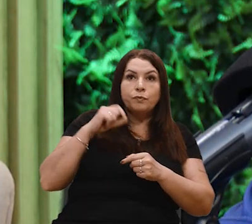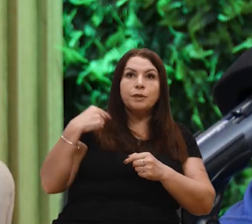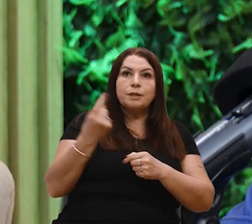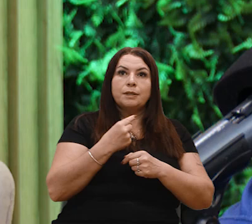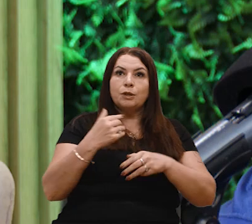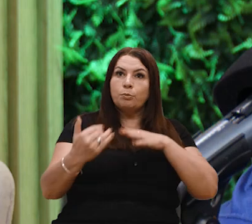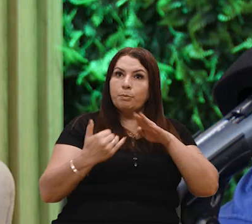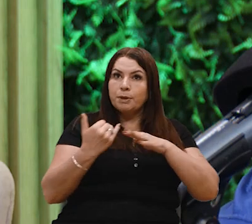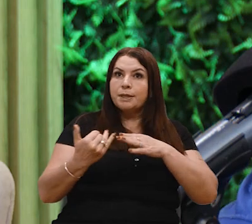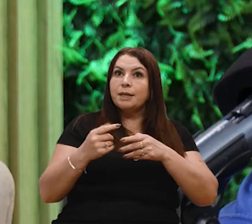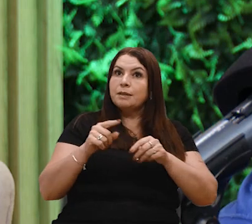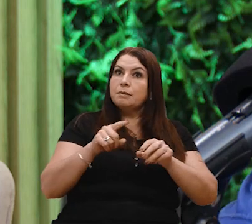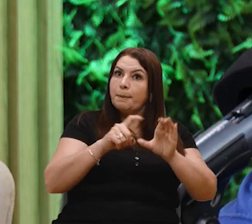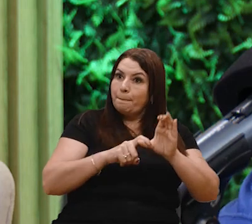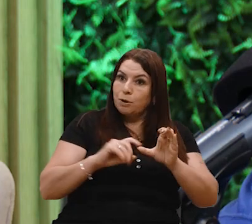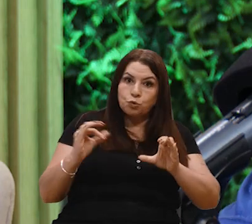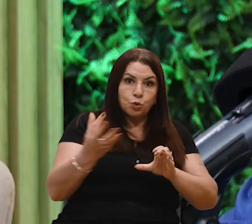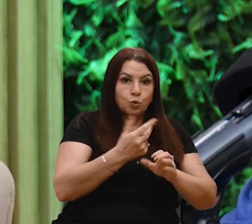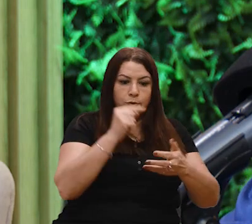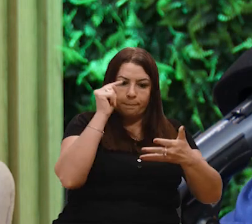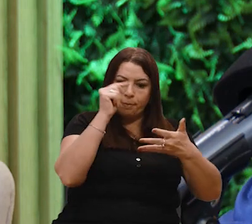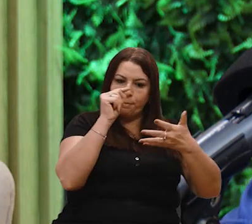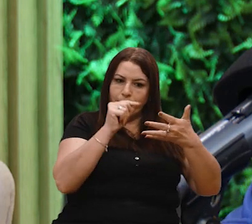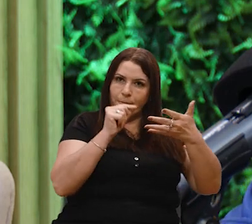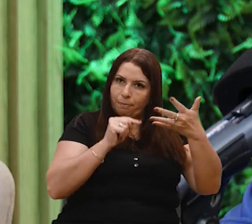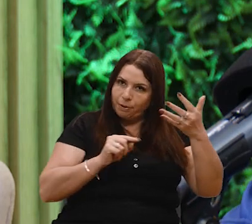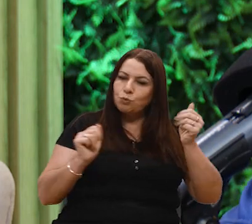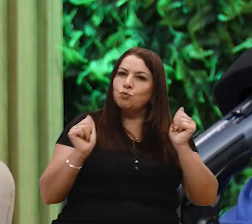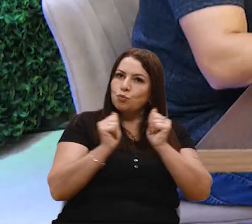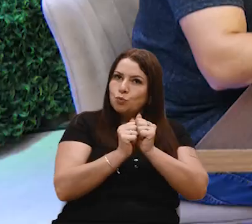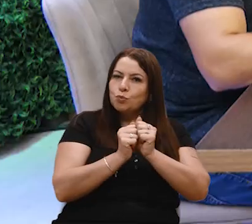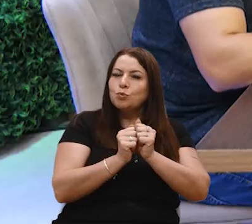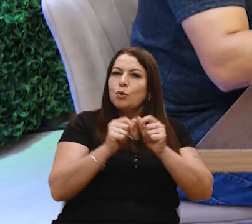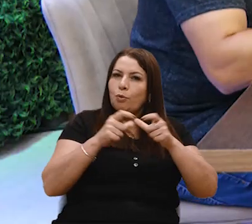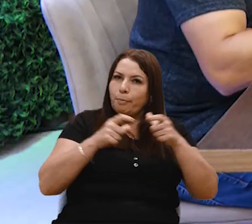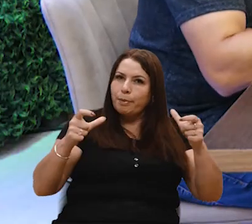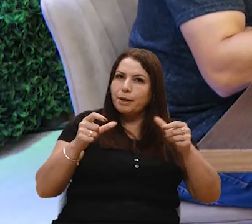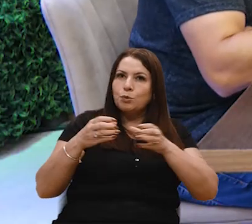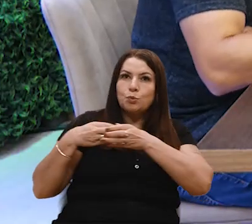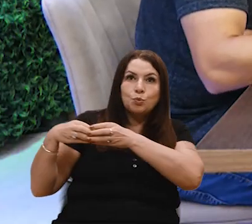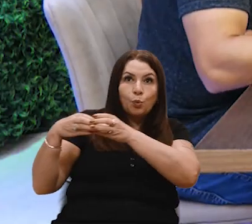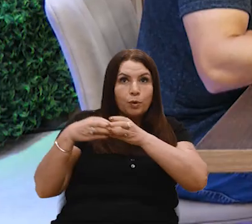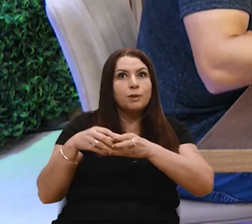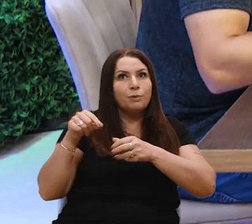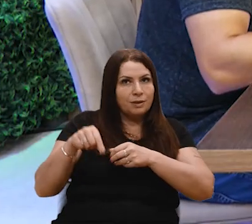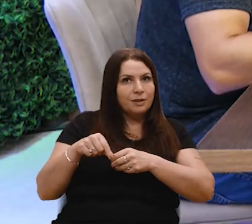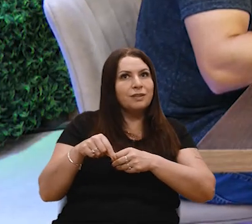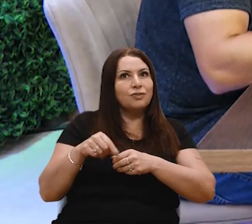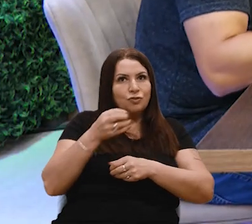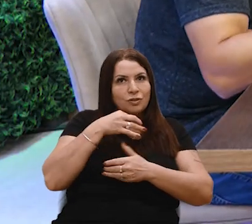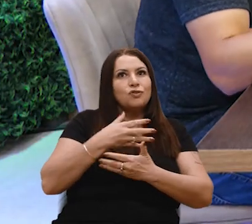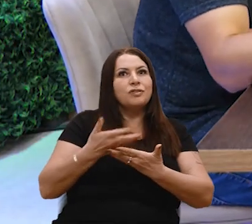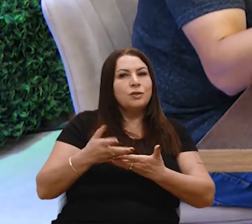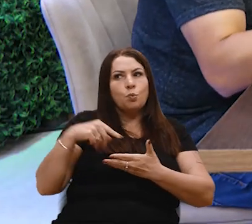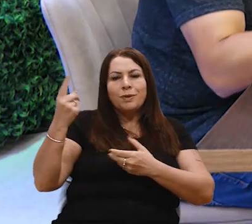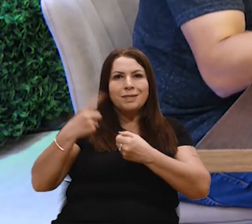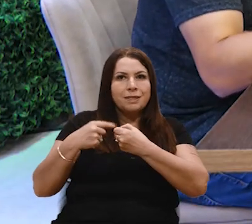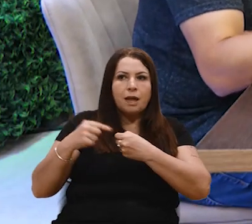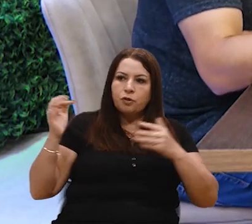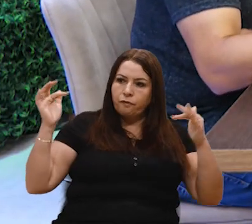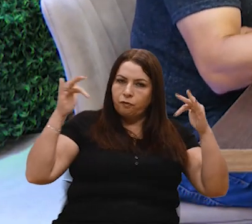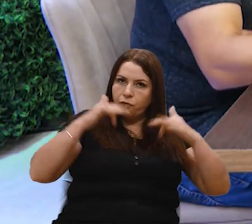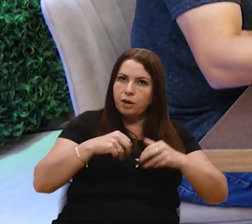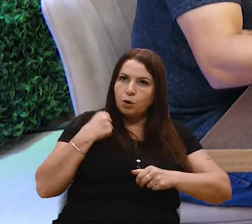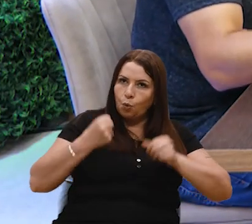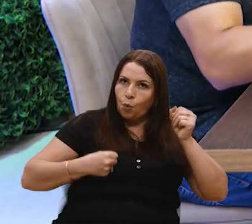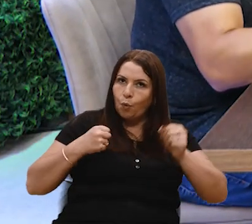ser ouvido, né? E a mobilidade urbana depende de todos os fatores, né? Exatamente. E isso também aumenta o turismo de Caxias, né? Pessoas de